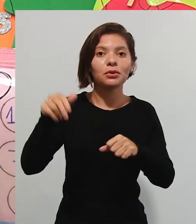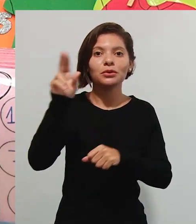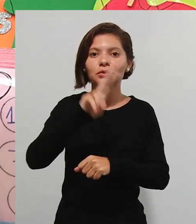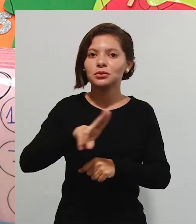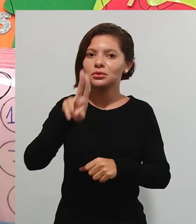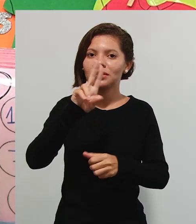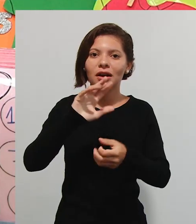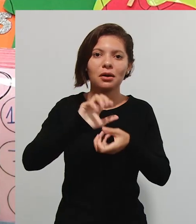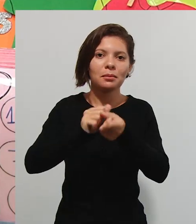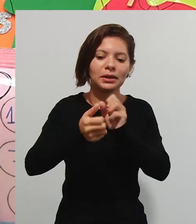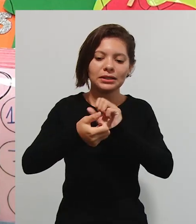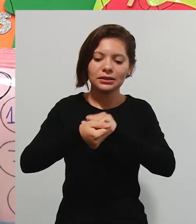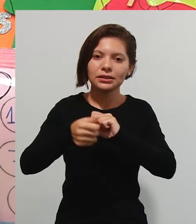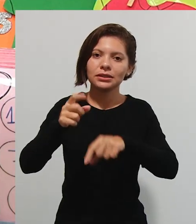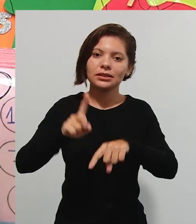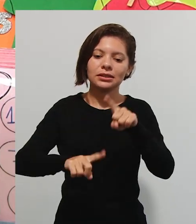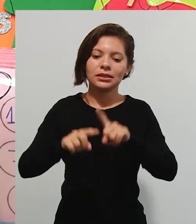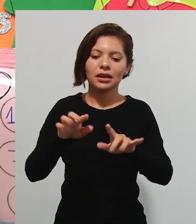você encontra, né,